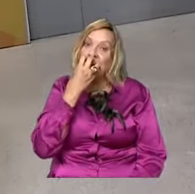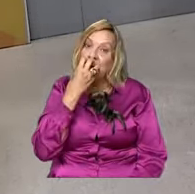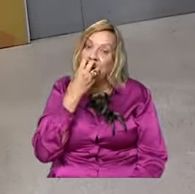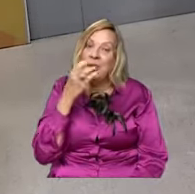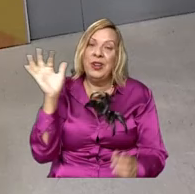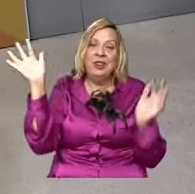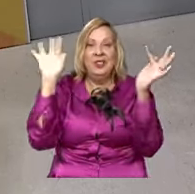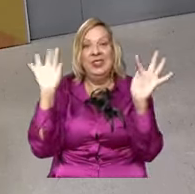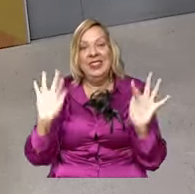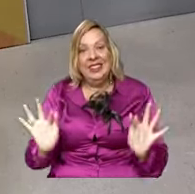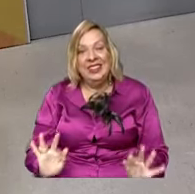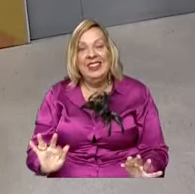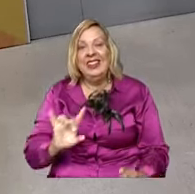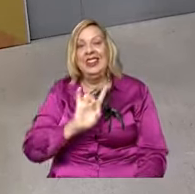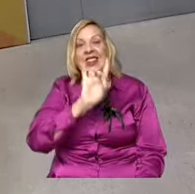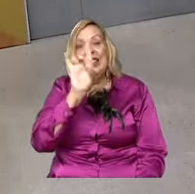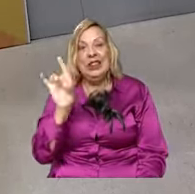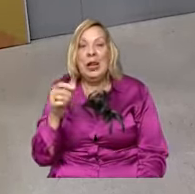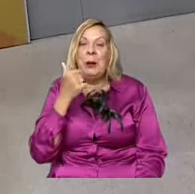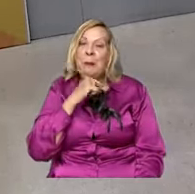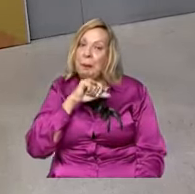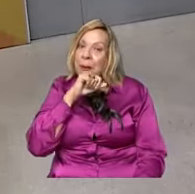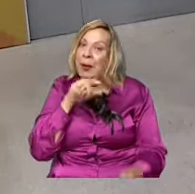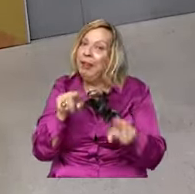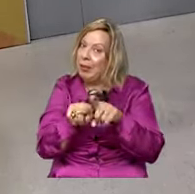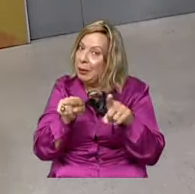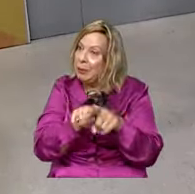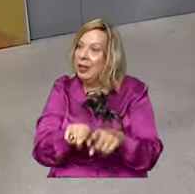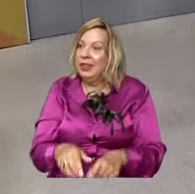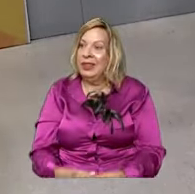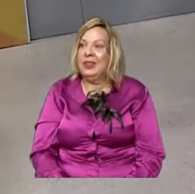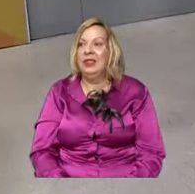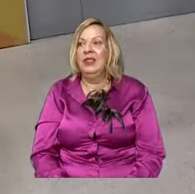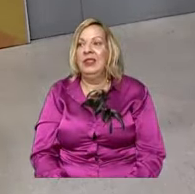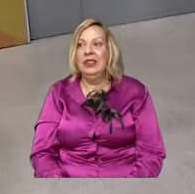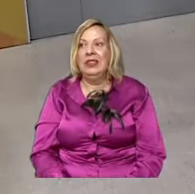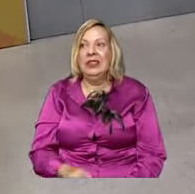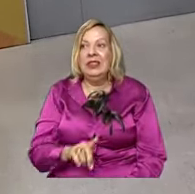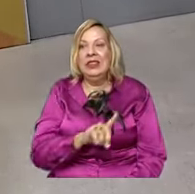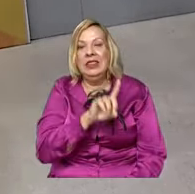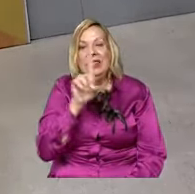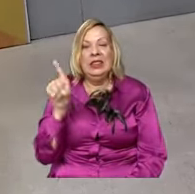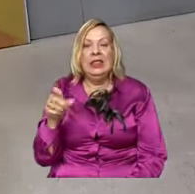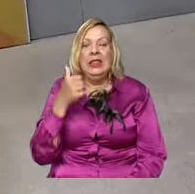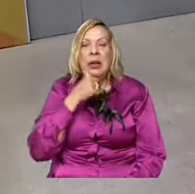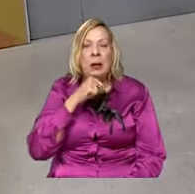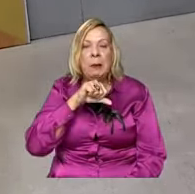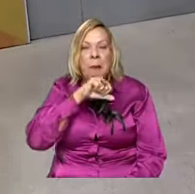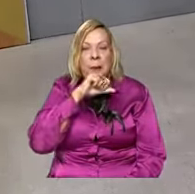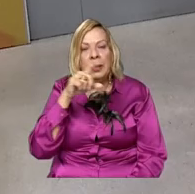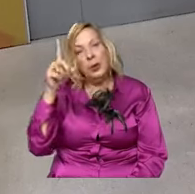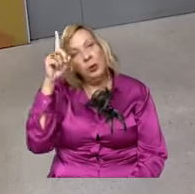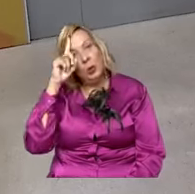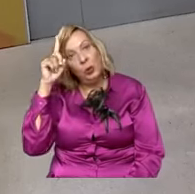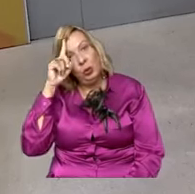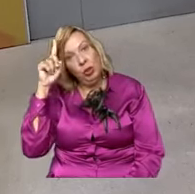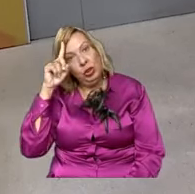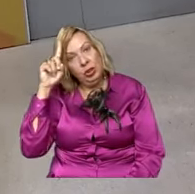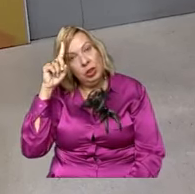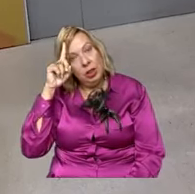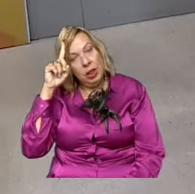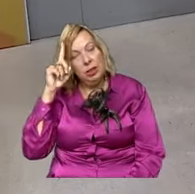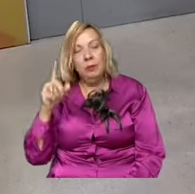Mães para você, Jaque! Obrigada! E afinal de contas, Dia das Mães é todo dia, né? Não existe limite para a gente prestar